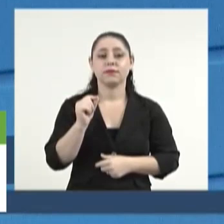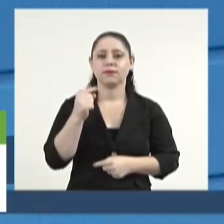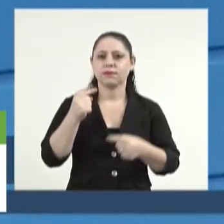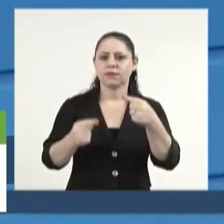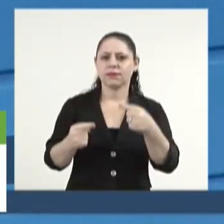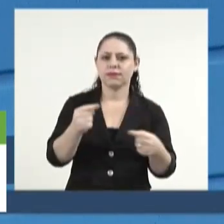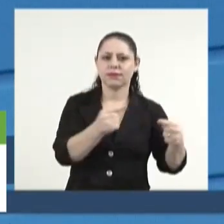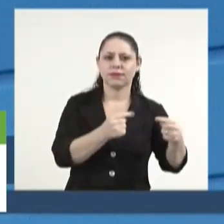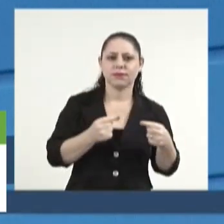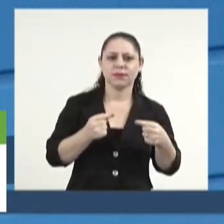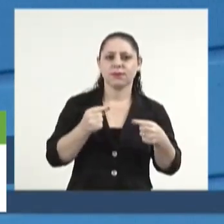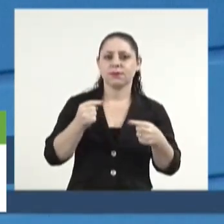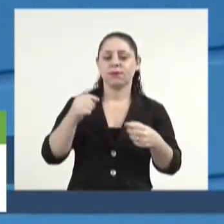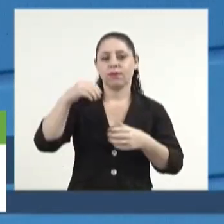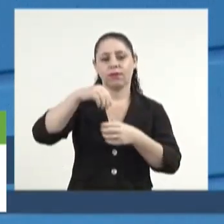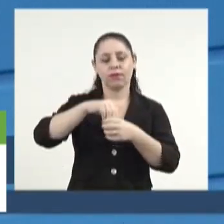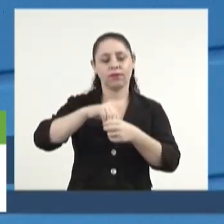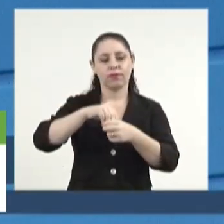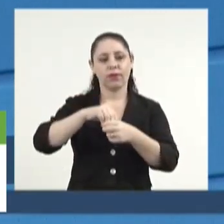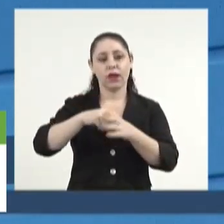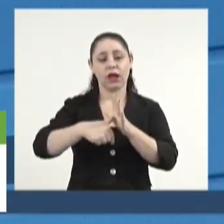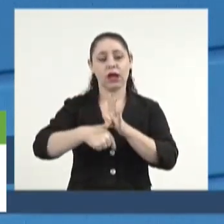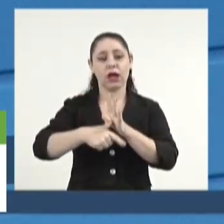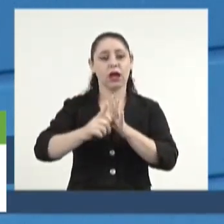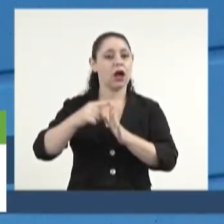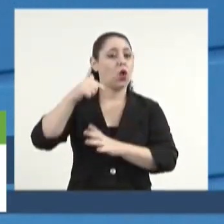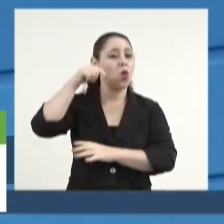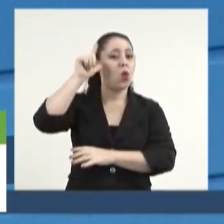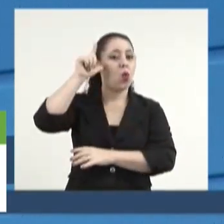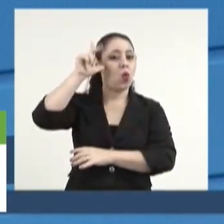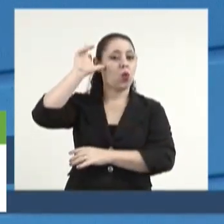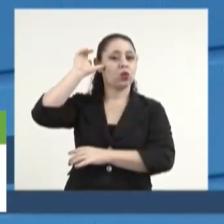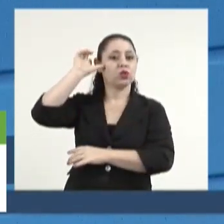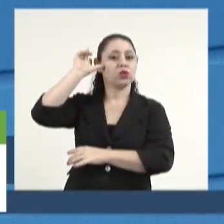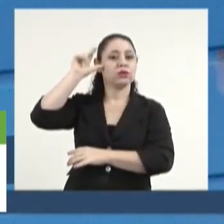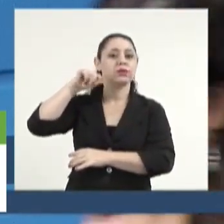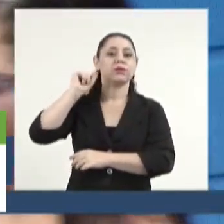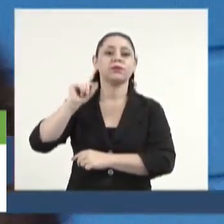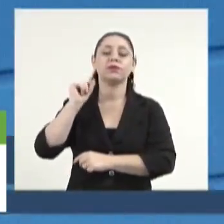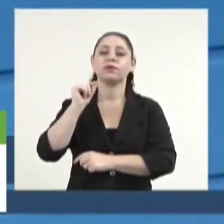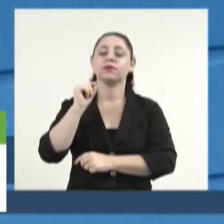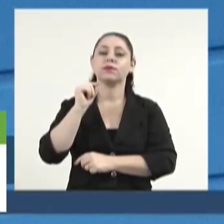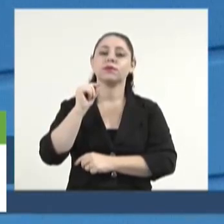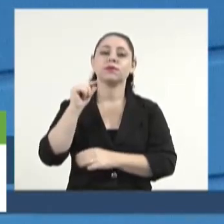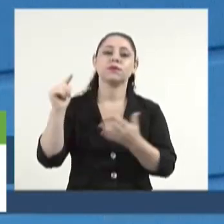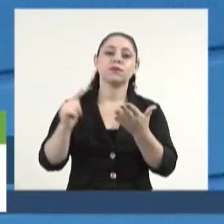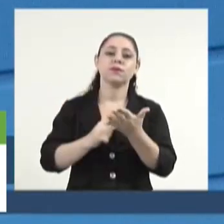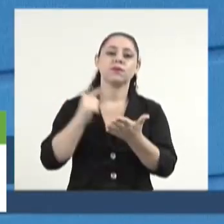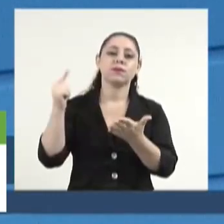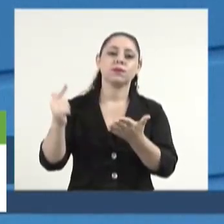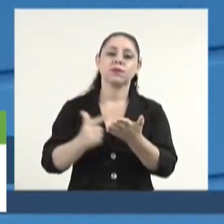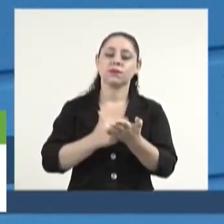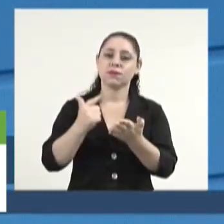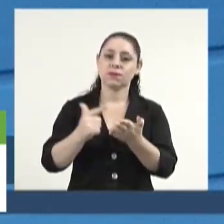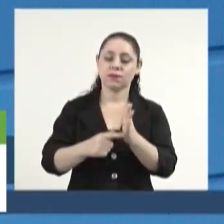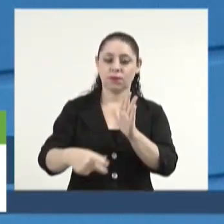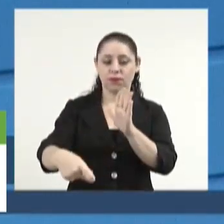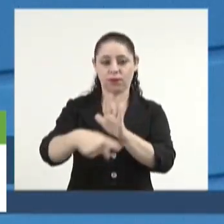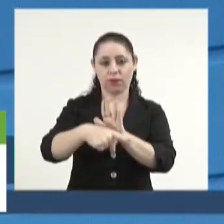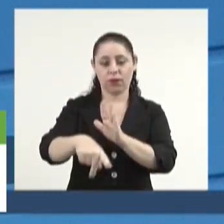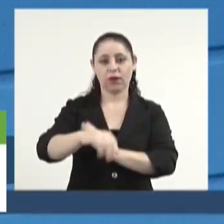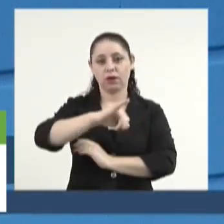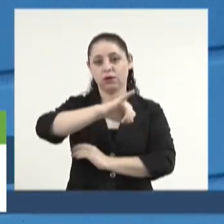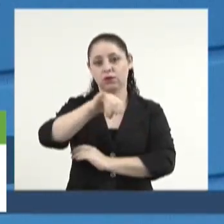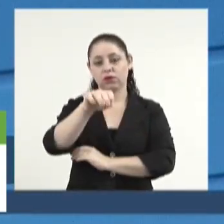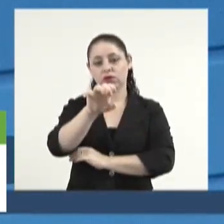ao debate que nós trouxemos a esta casa antes de ontem, a respeito de um livro de autoria